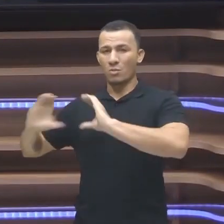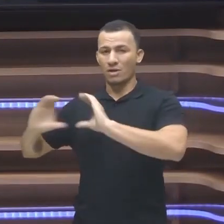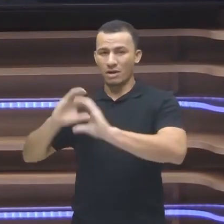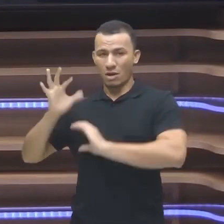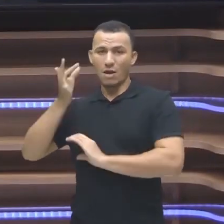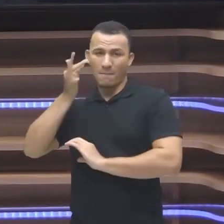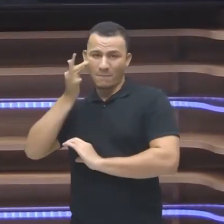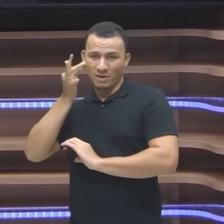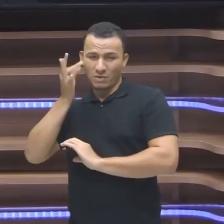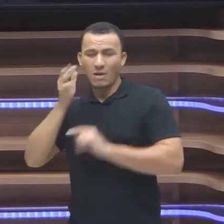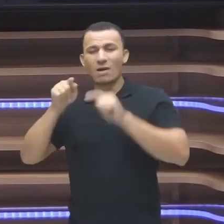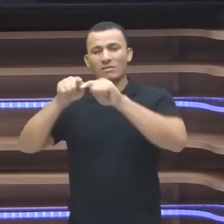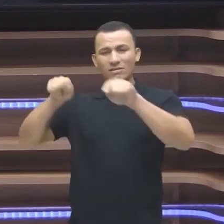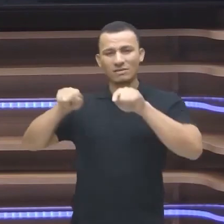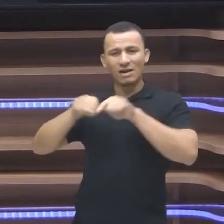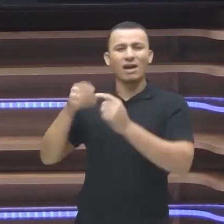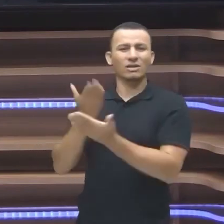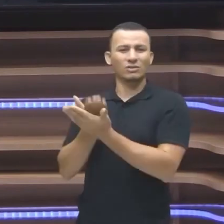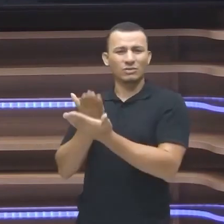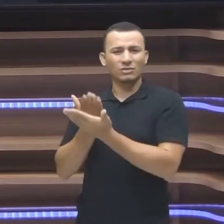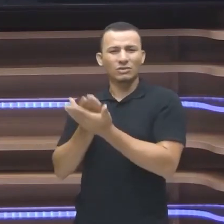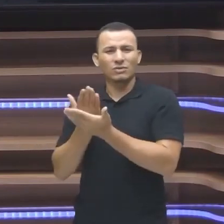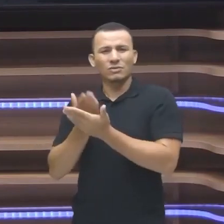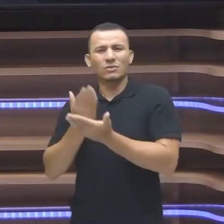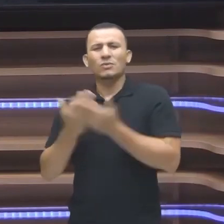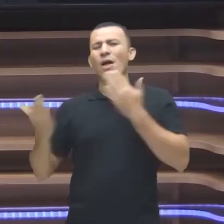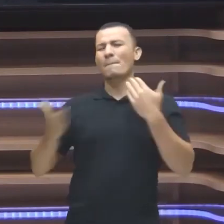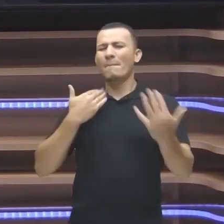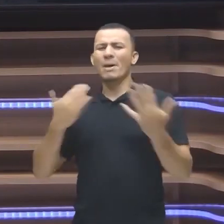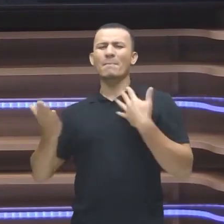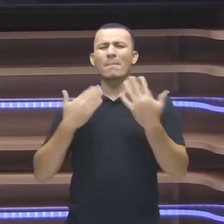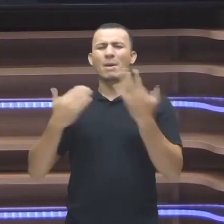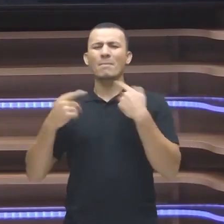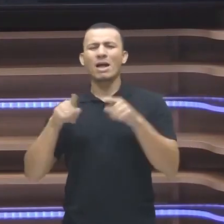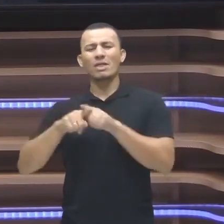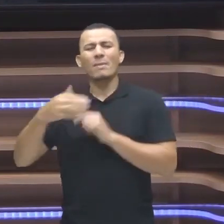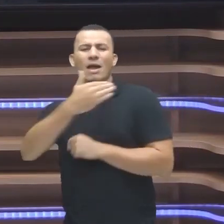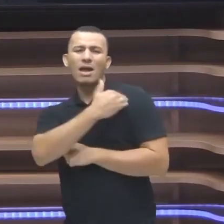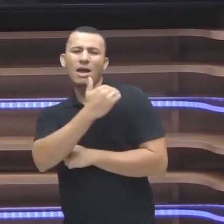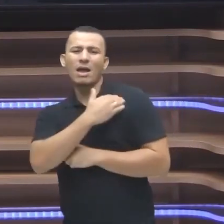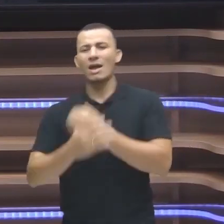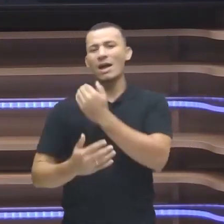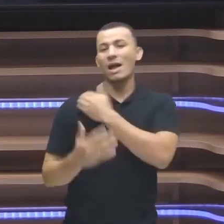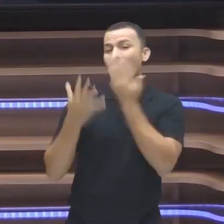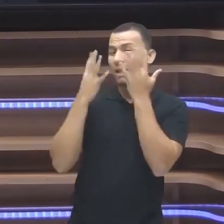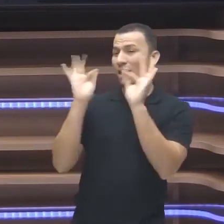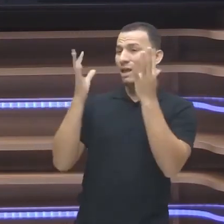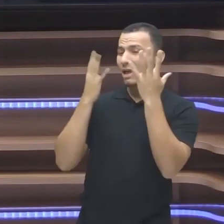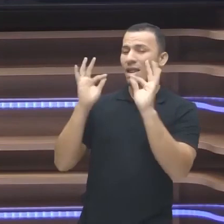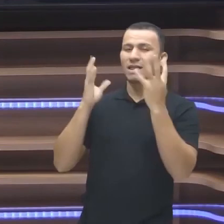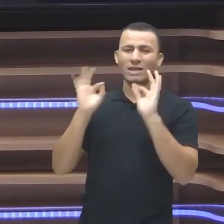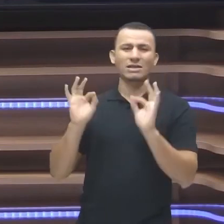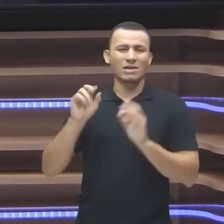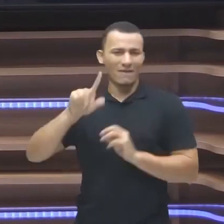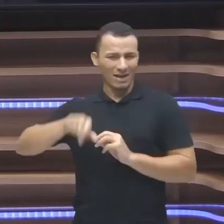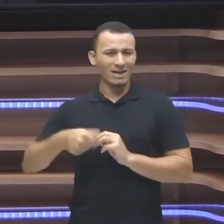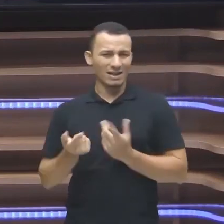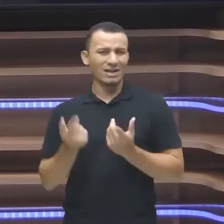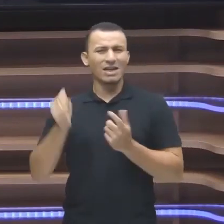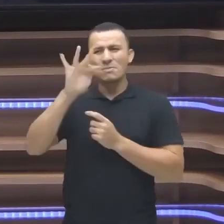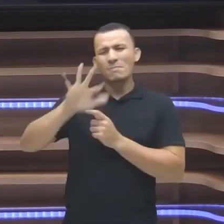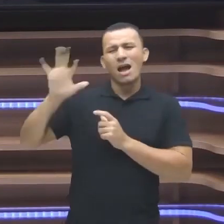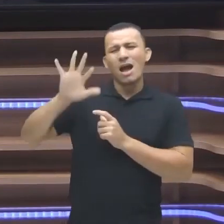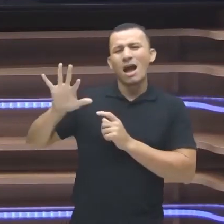vocês, na sala de aula, falando, conversando, às vezes tocando em vocês, olha, presta atenção, gesticulando, mostrando